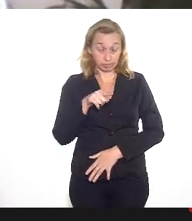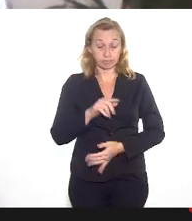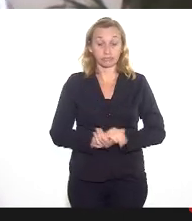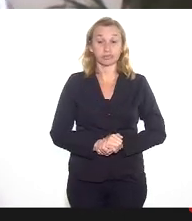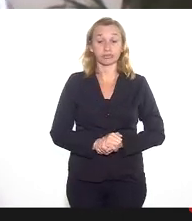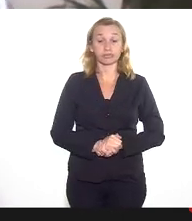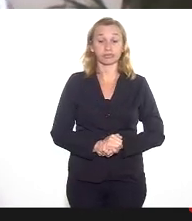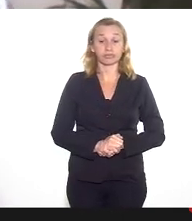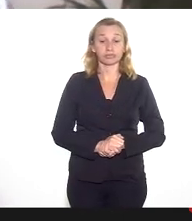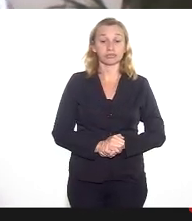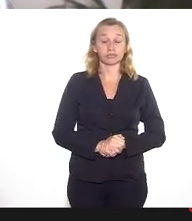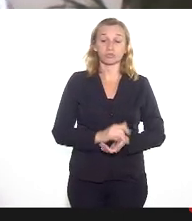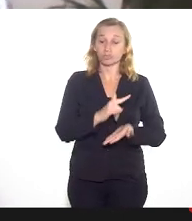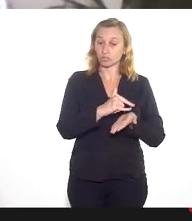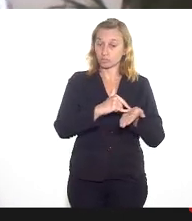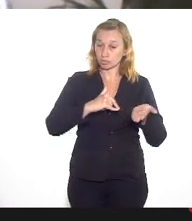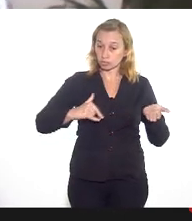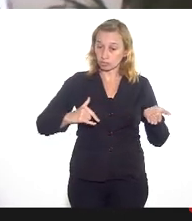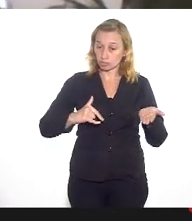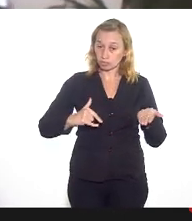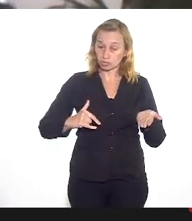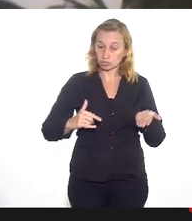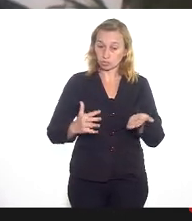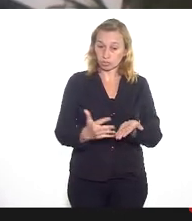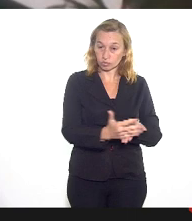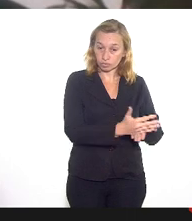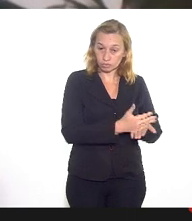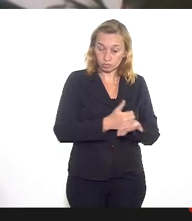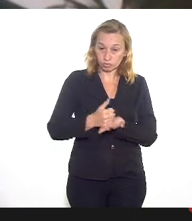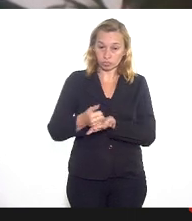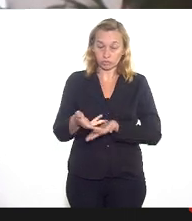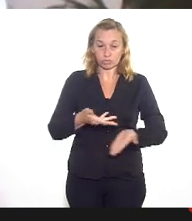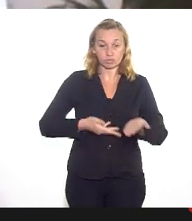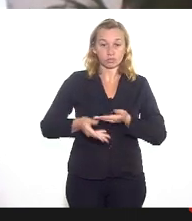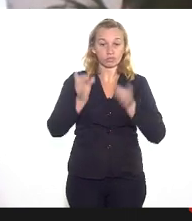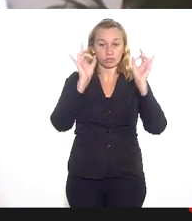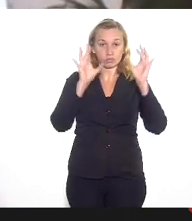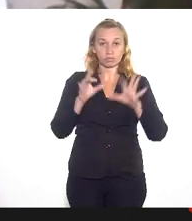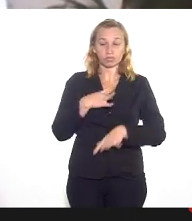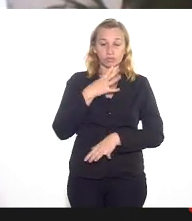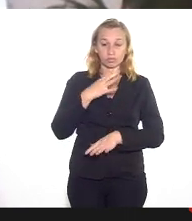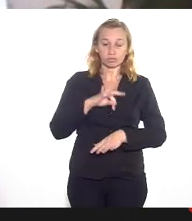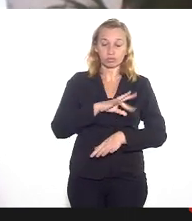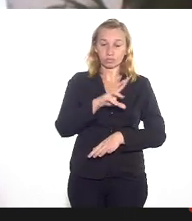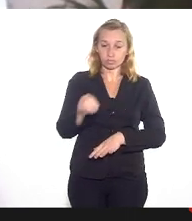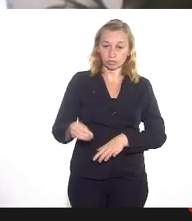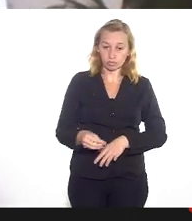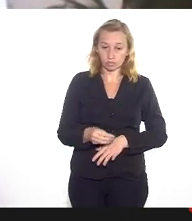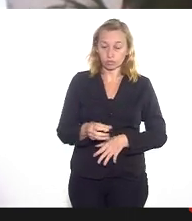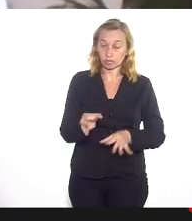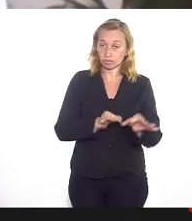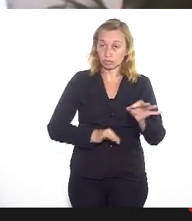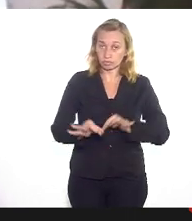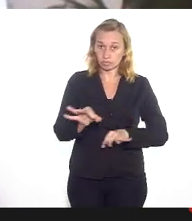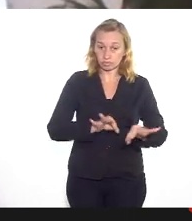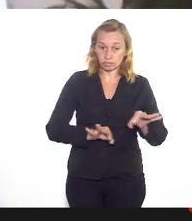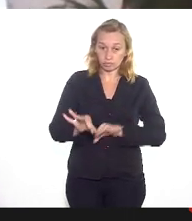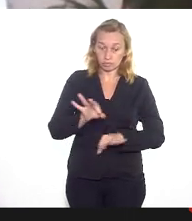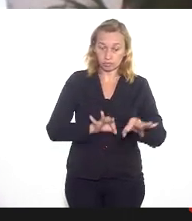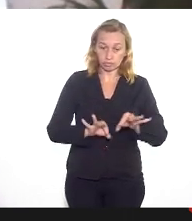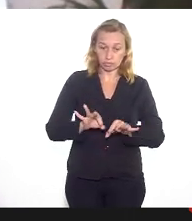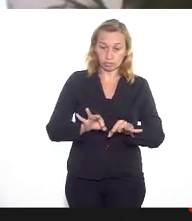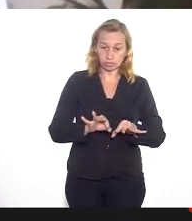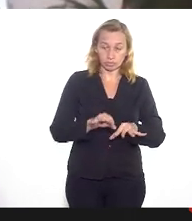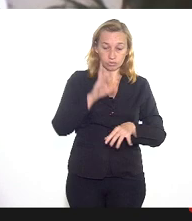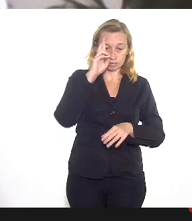que o documento, né, de apuração da participação especial como é de conhecimento de todos é a DAP e ela é preparada pelo operador.